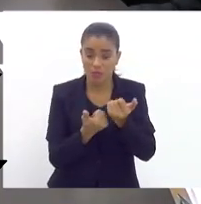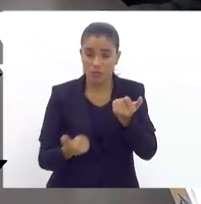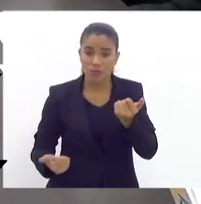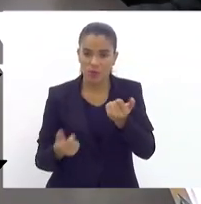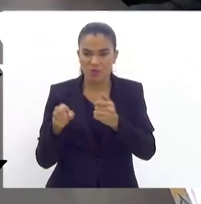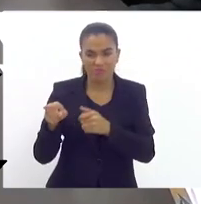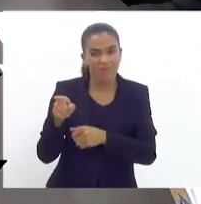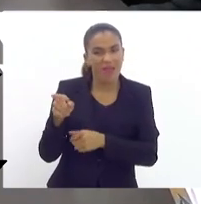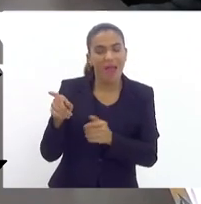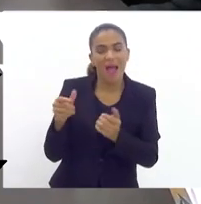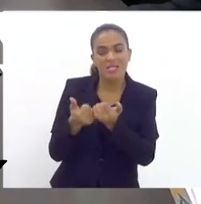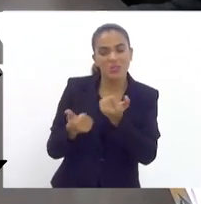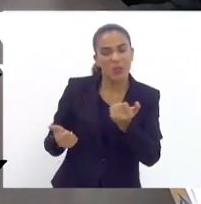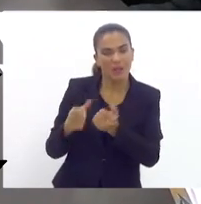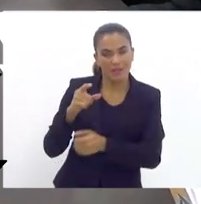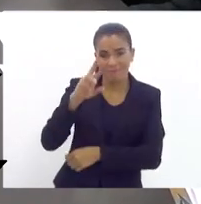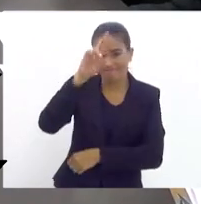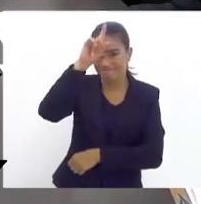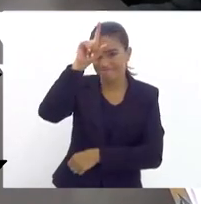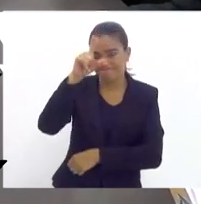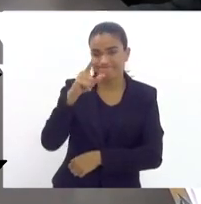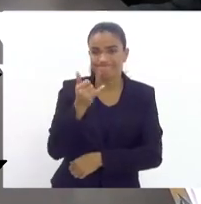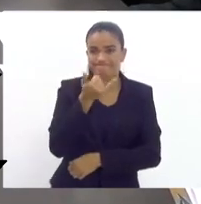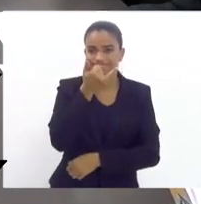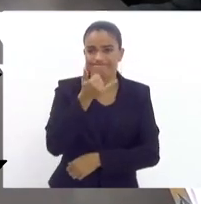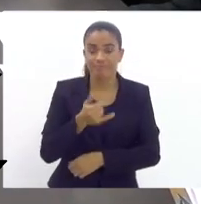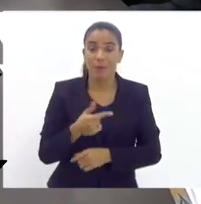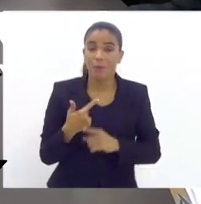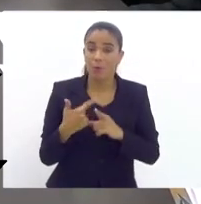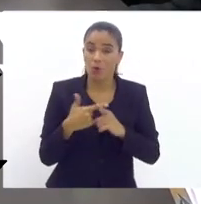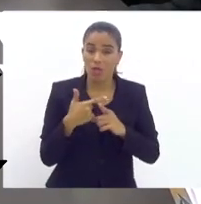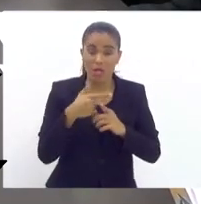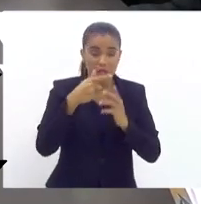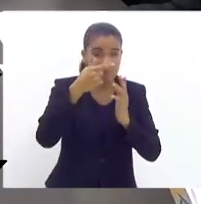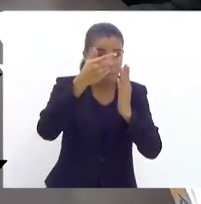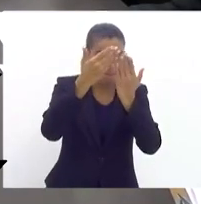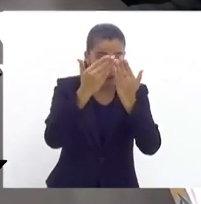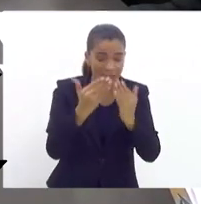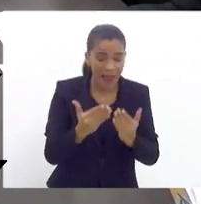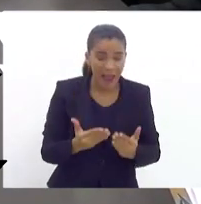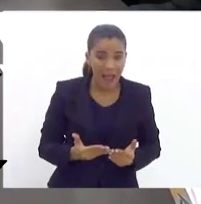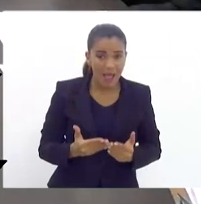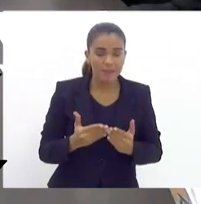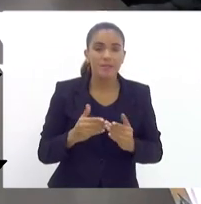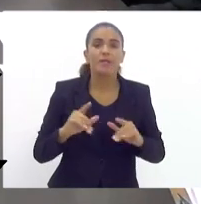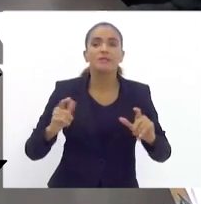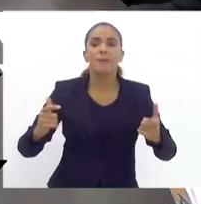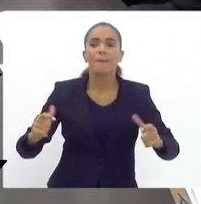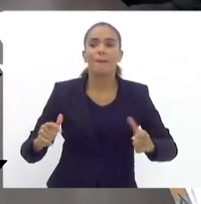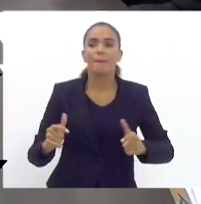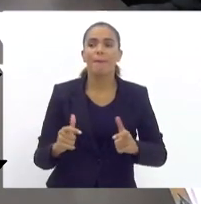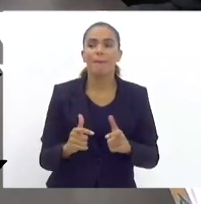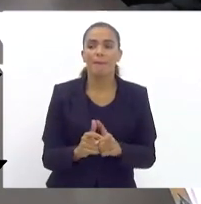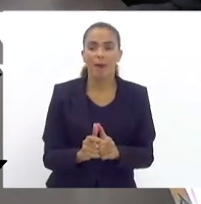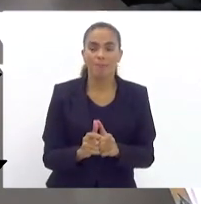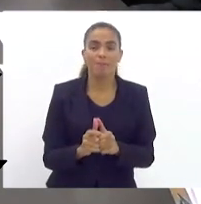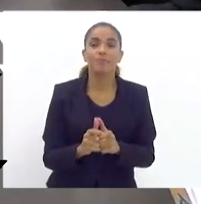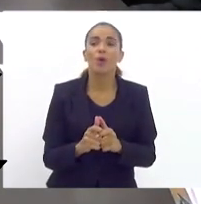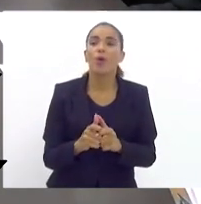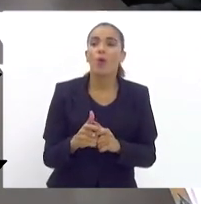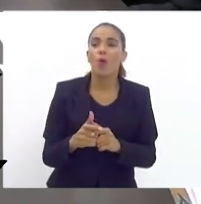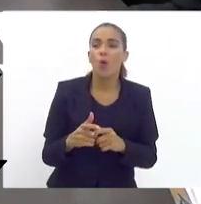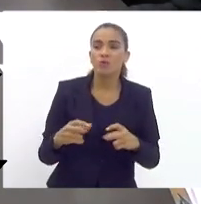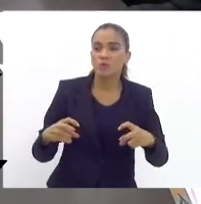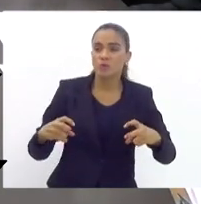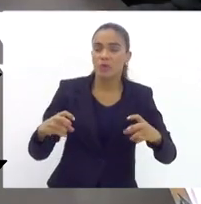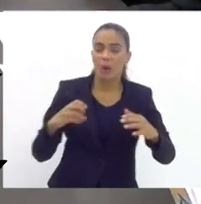está um pouco equivocada. Se olhasse direitinho, olhasse mais, está reduzindo os acidentes no